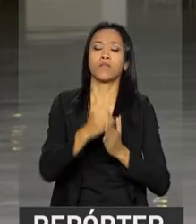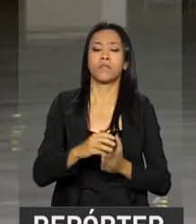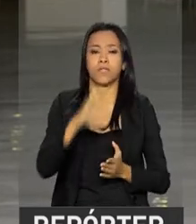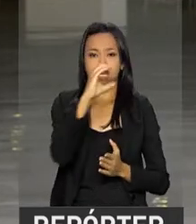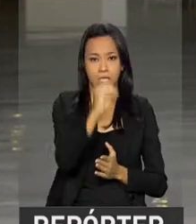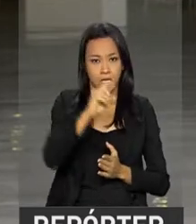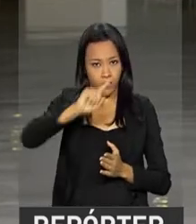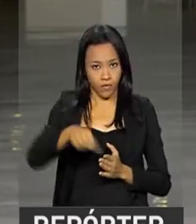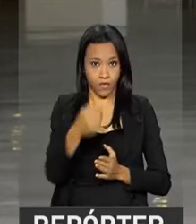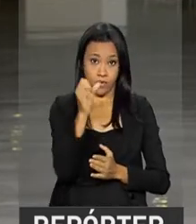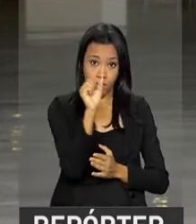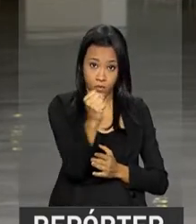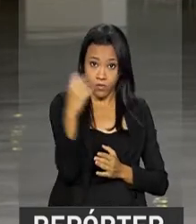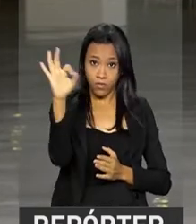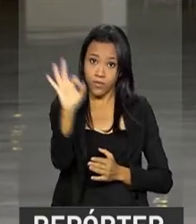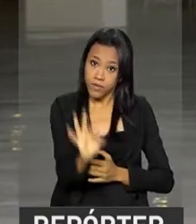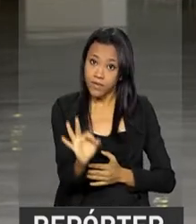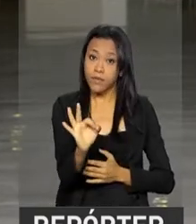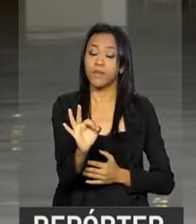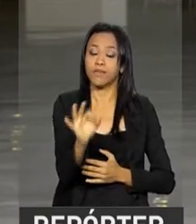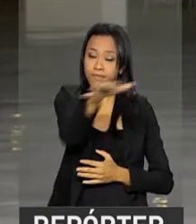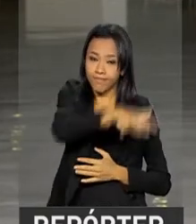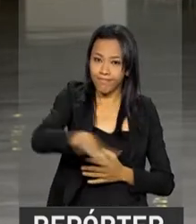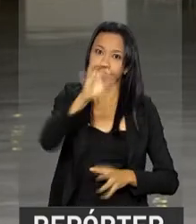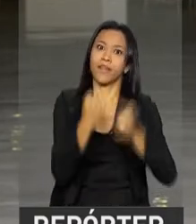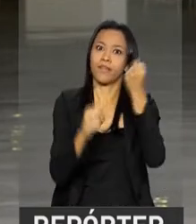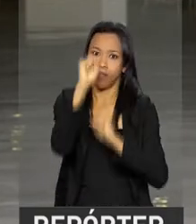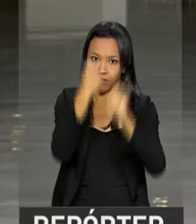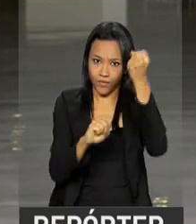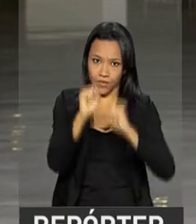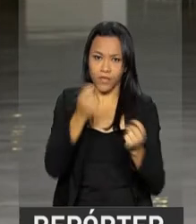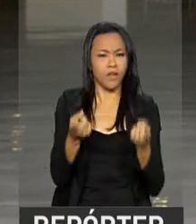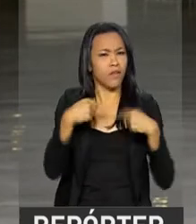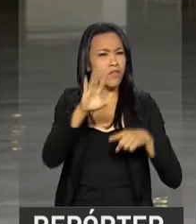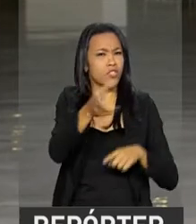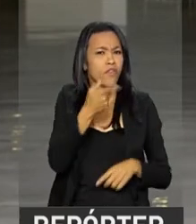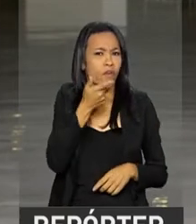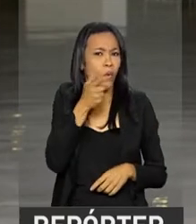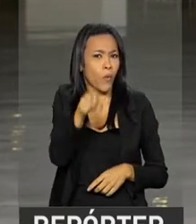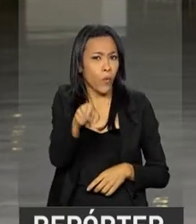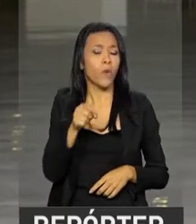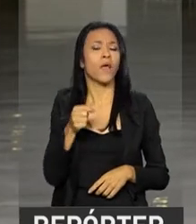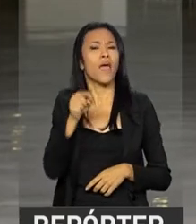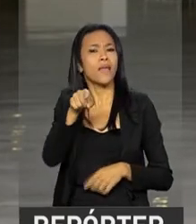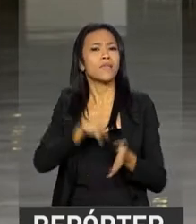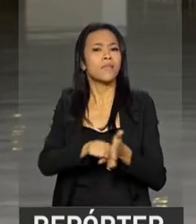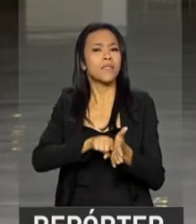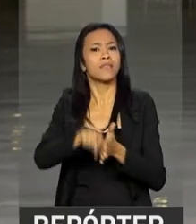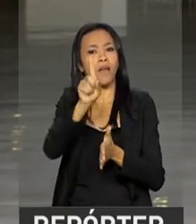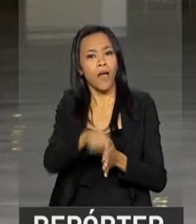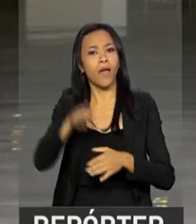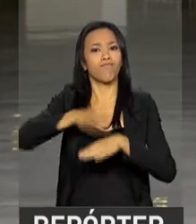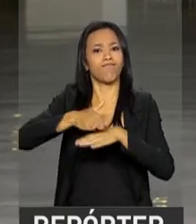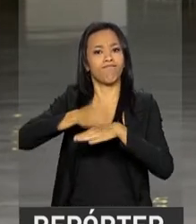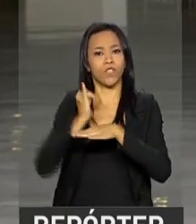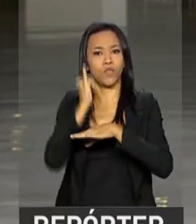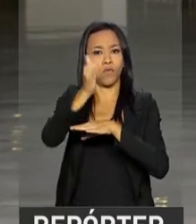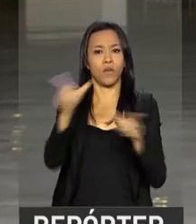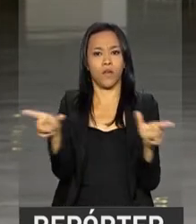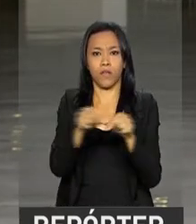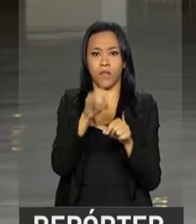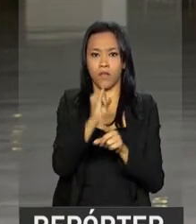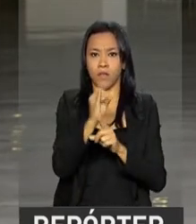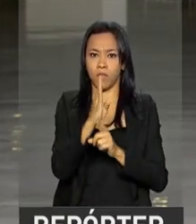0,8 por cento na indústria local como você falou que o canal esses dados edição do deserto ano divulgados